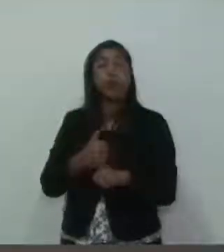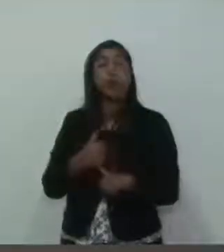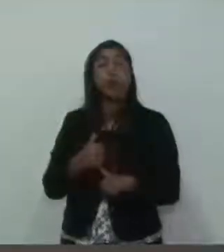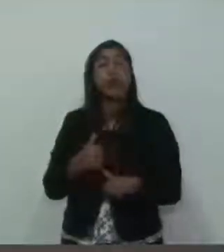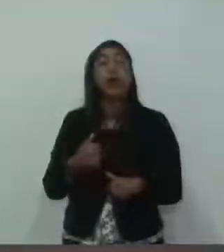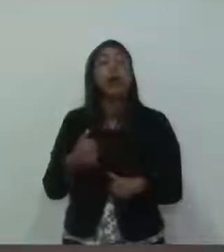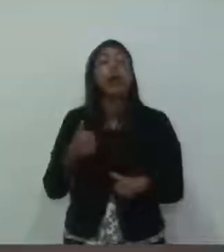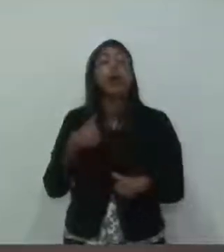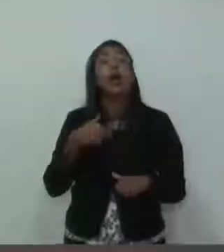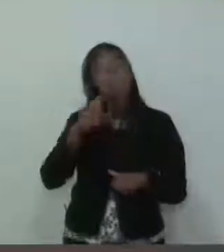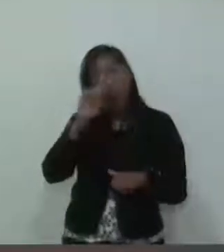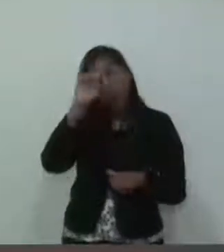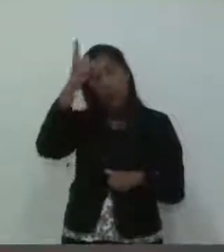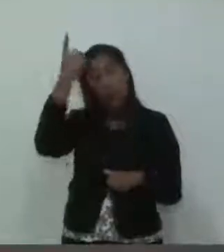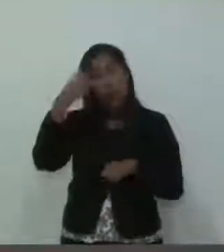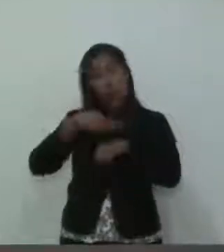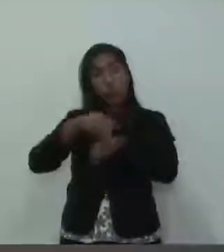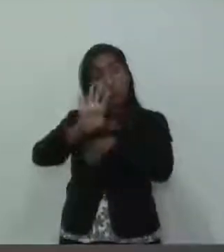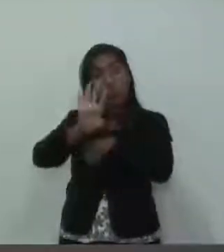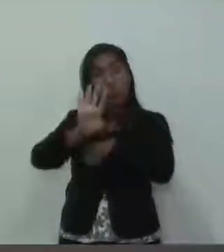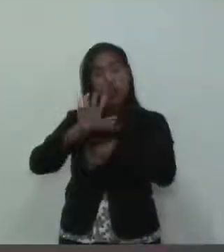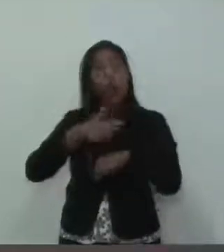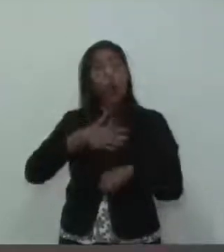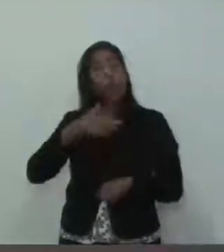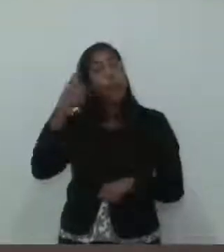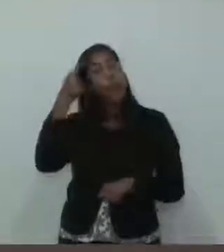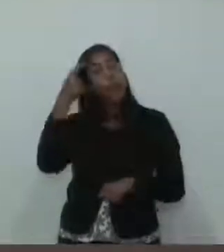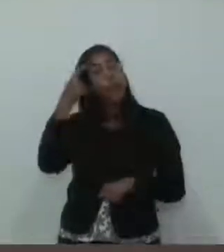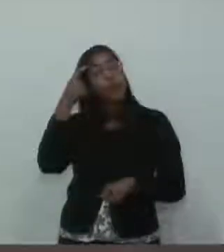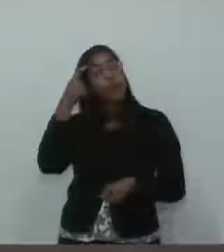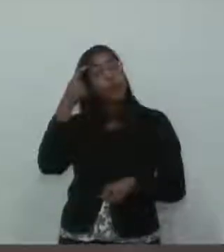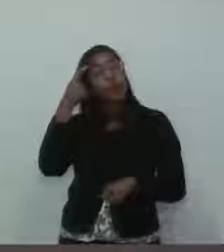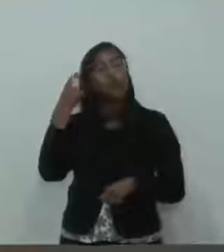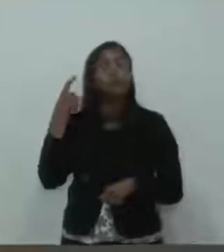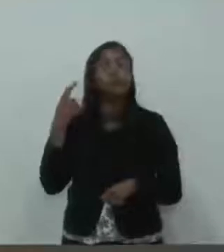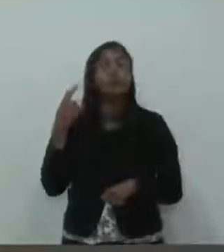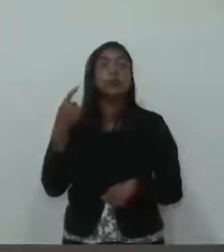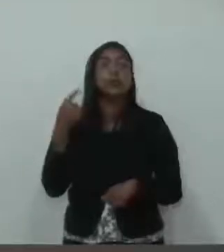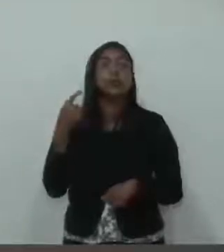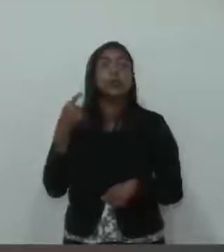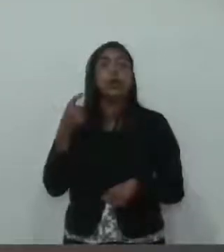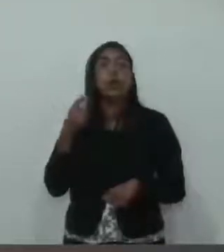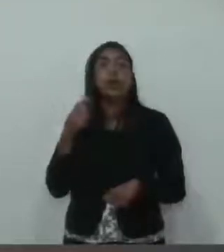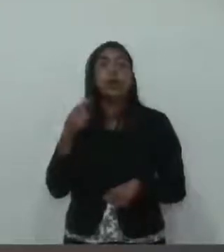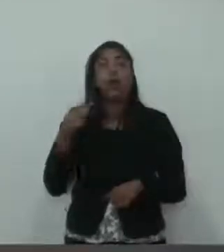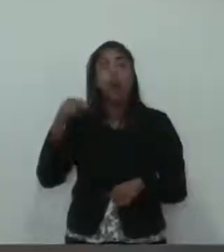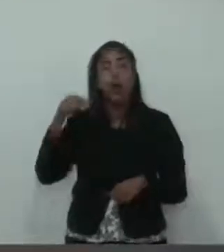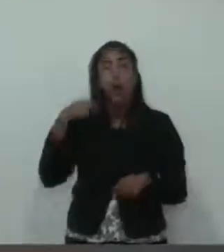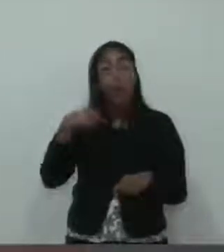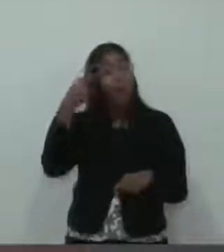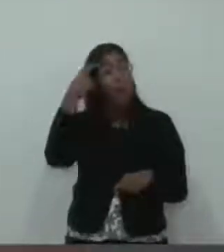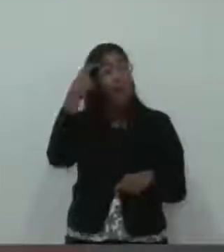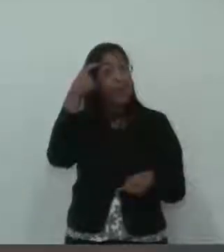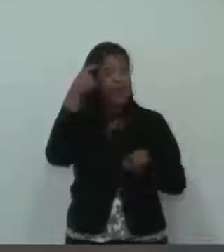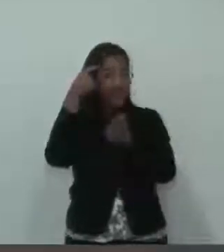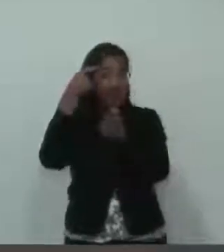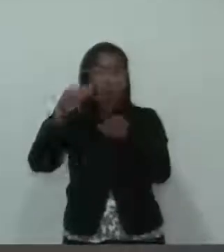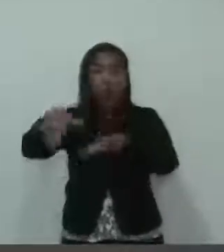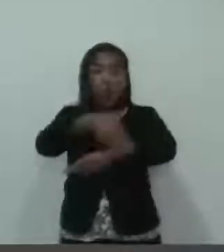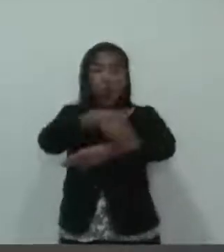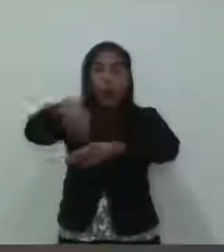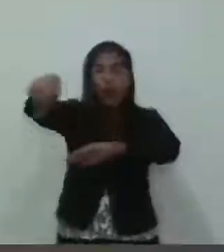reunido, tinha feito uma solicitação. Na minha cabeça, eu achava que aqui, no final da 2 de abril, beirando ali a linha do trem, a gente podia fazer